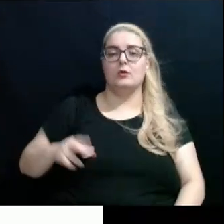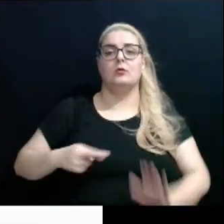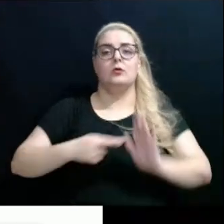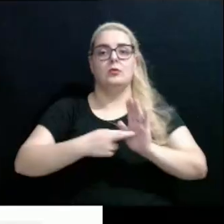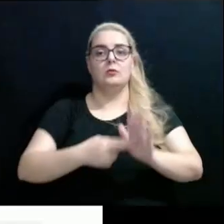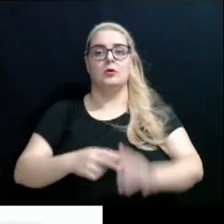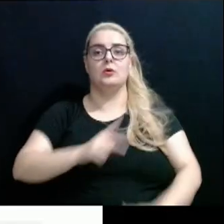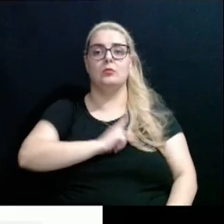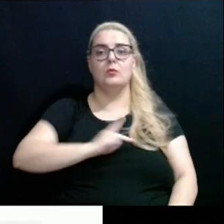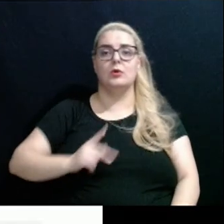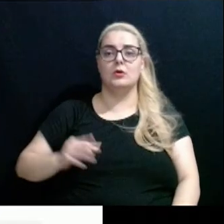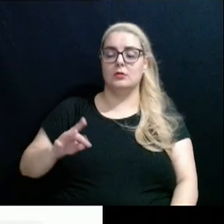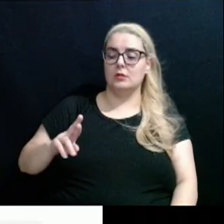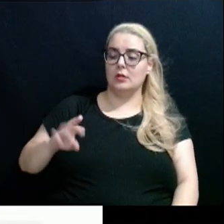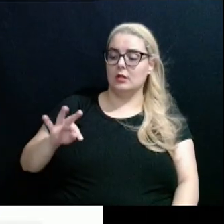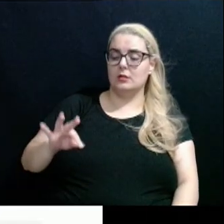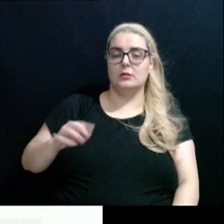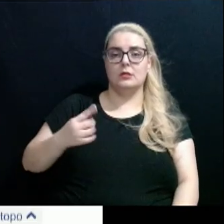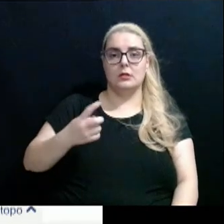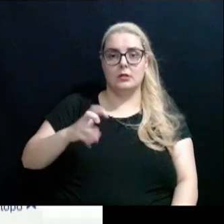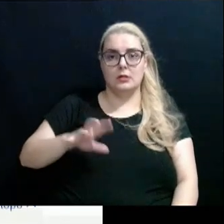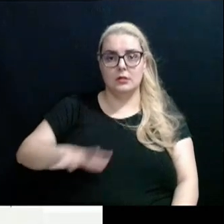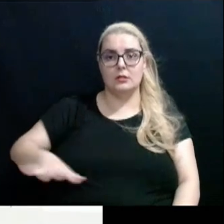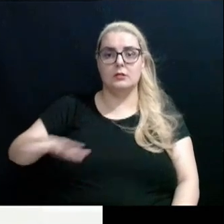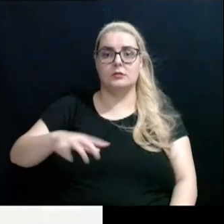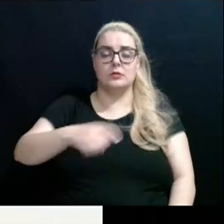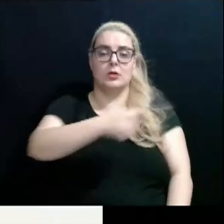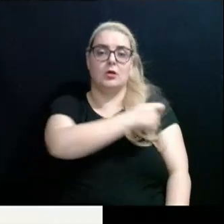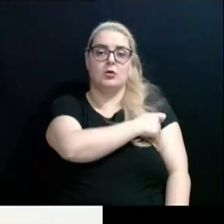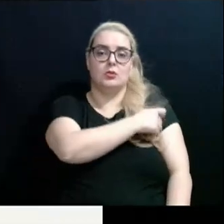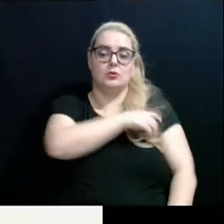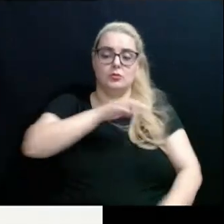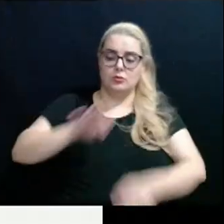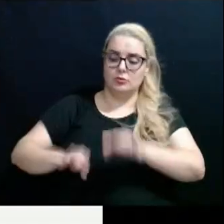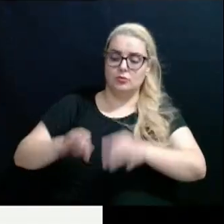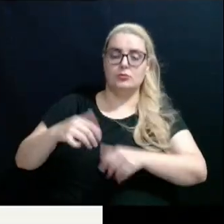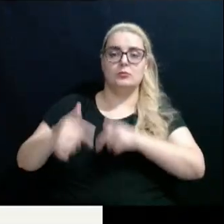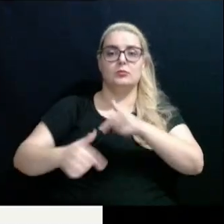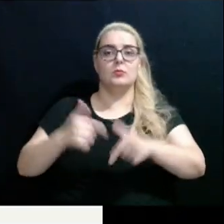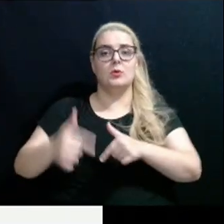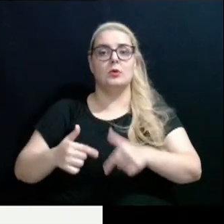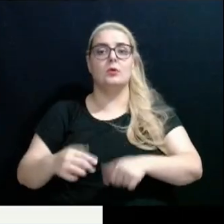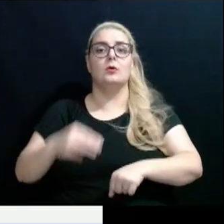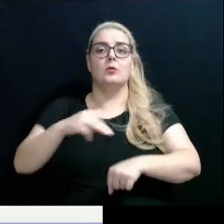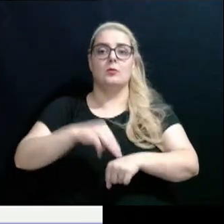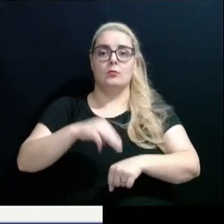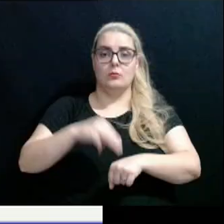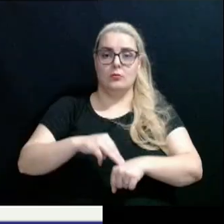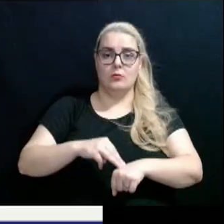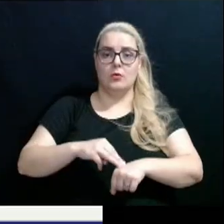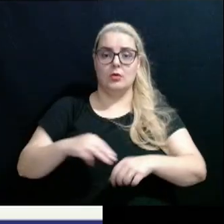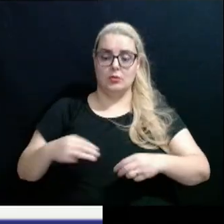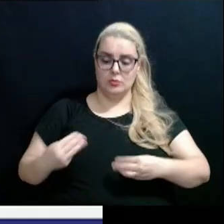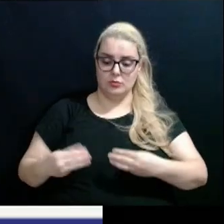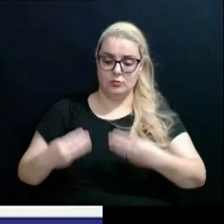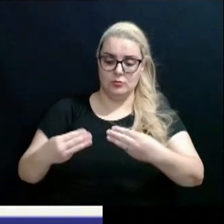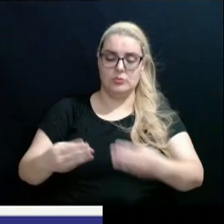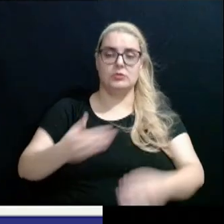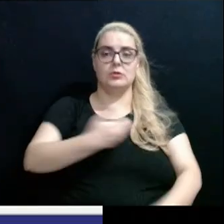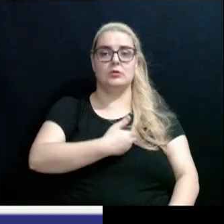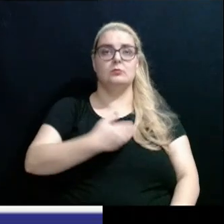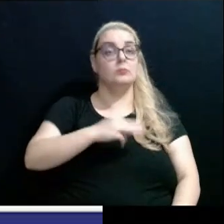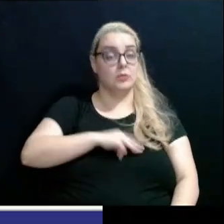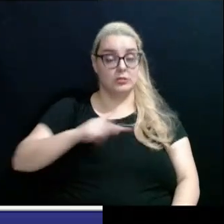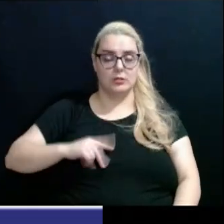do TRT-15, autoridades do Judiciário Trabalhista, membros do Ministério Público do Trabalho,